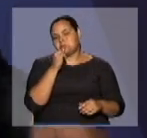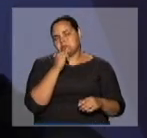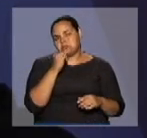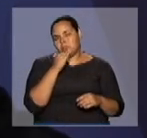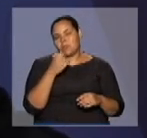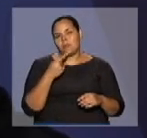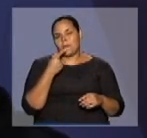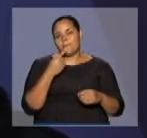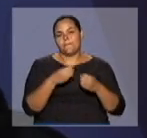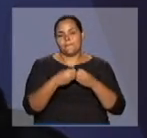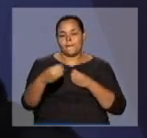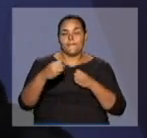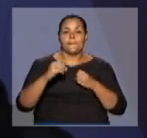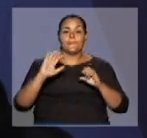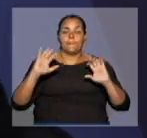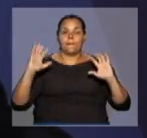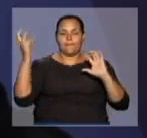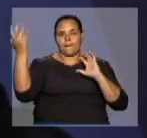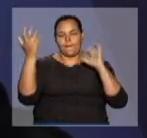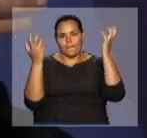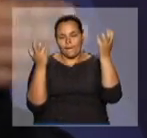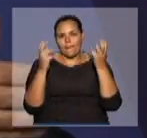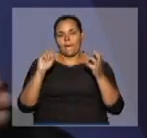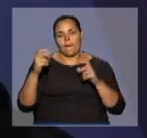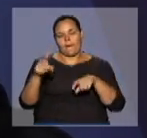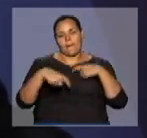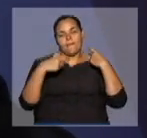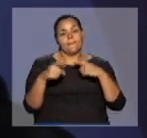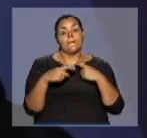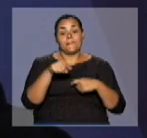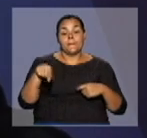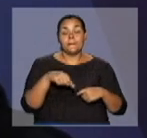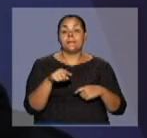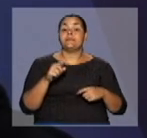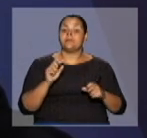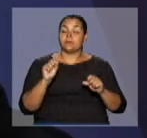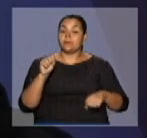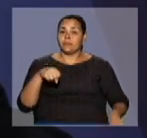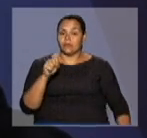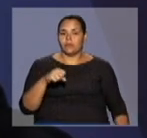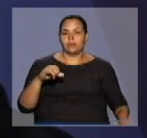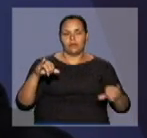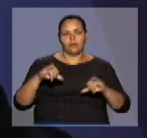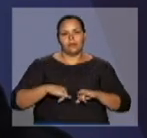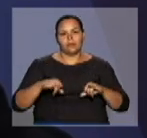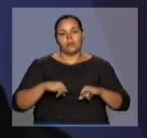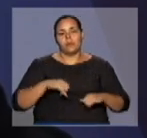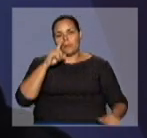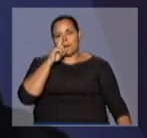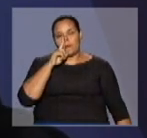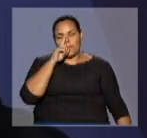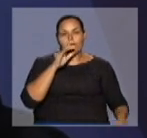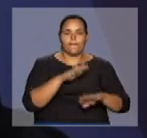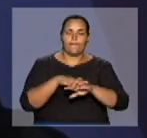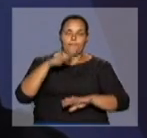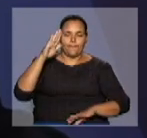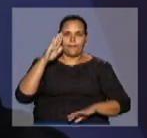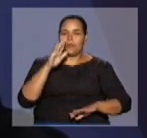na beira de mata, se elas moram na zona rural, essas sim vão sofrer o maior risco,